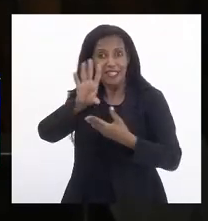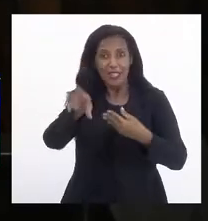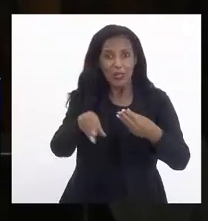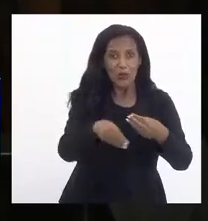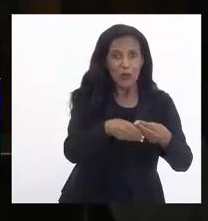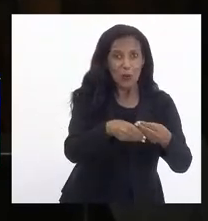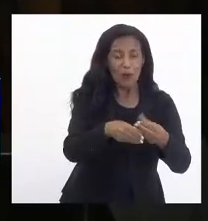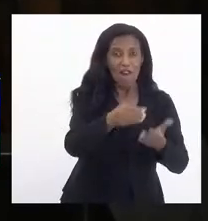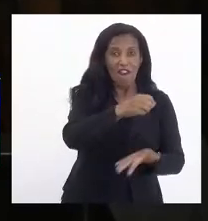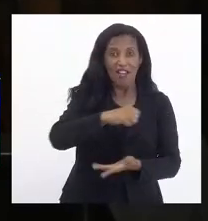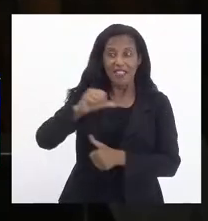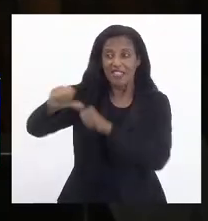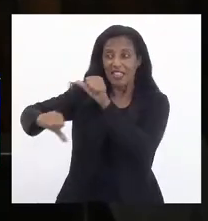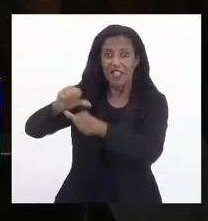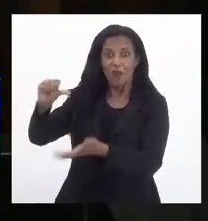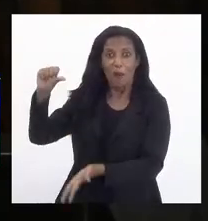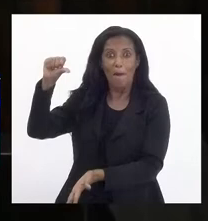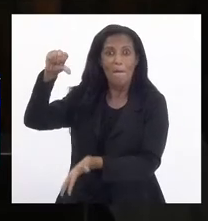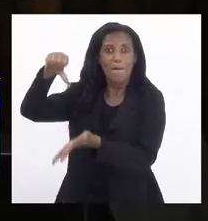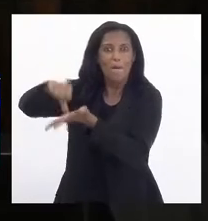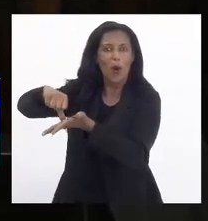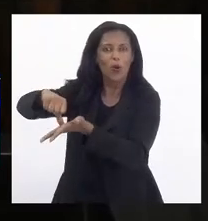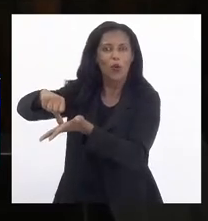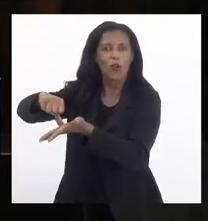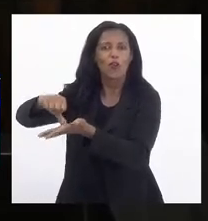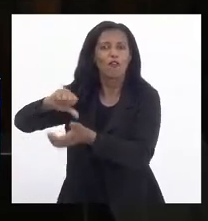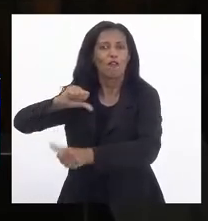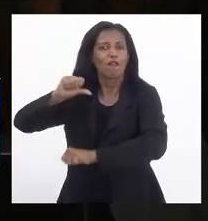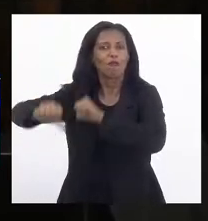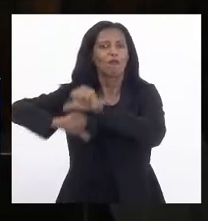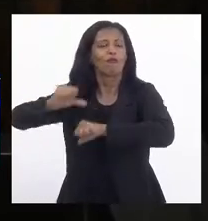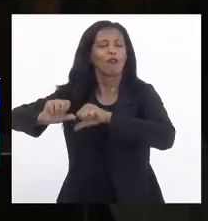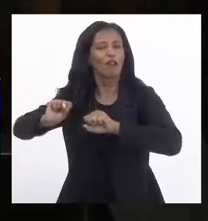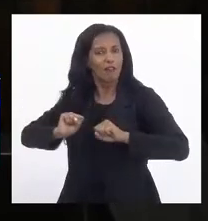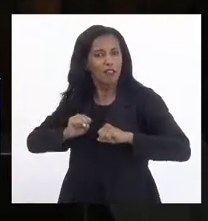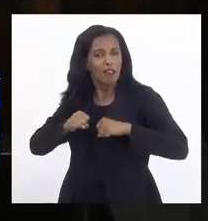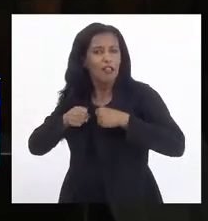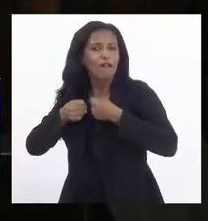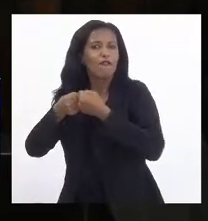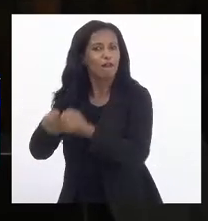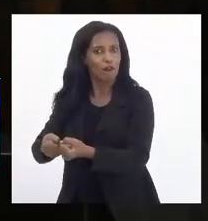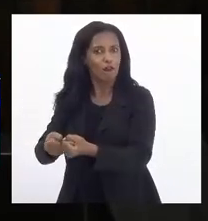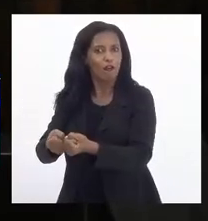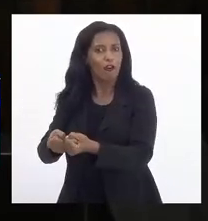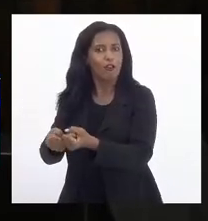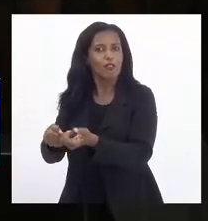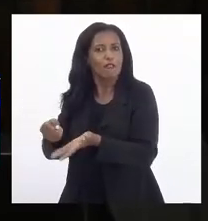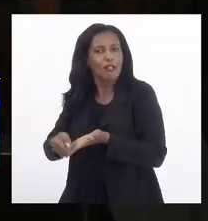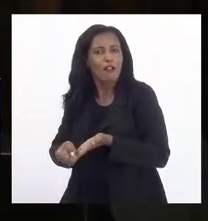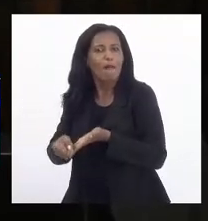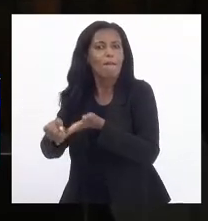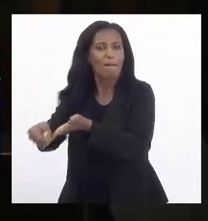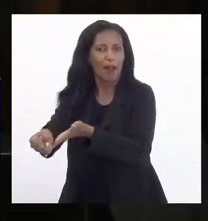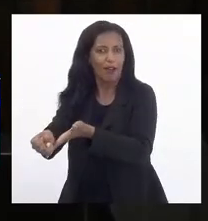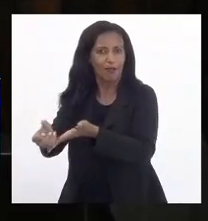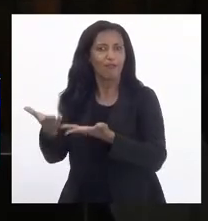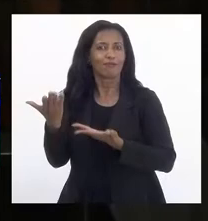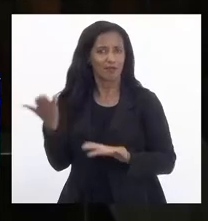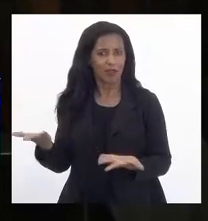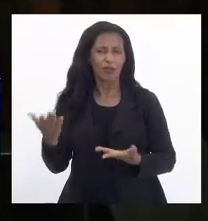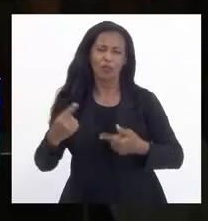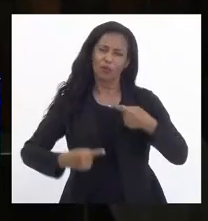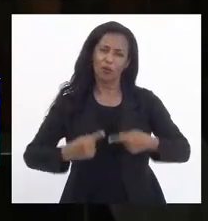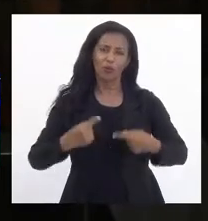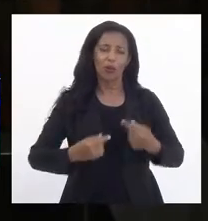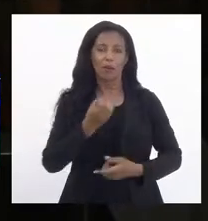vai passar a ter muito mais força acadêmica, pluralidade, né, e amparo institucional do que tem hoje. Então, é um debate